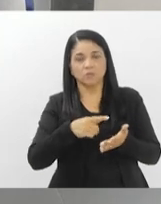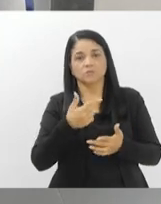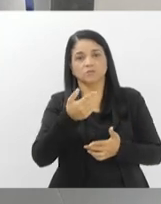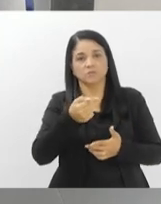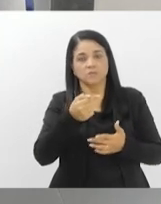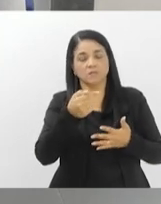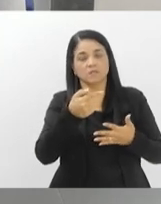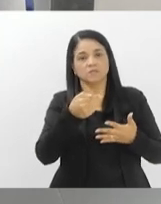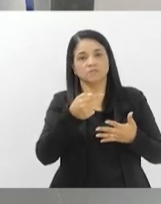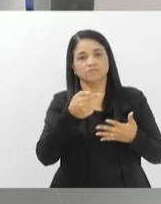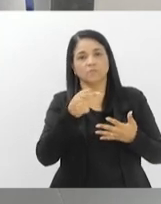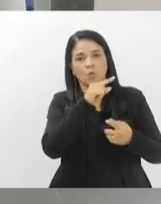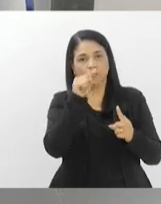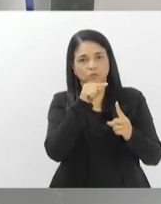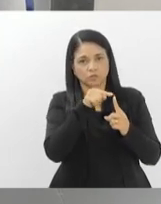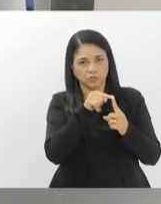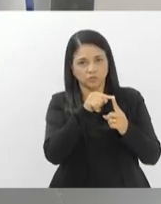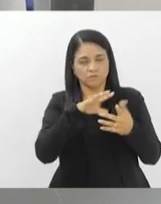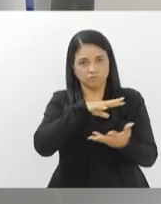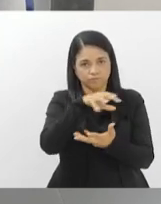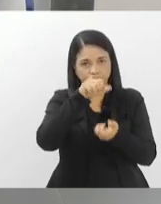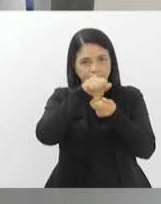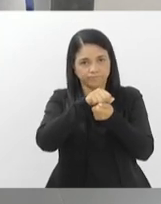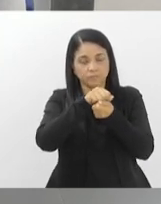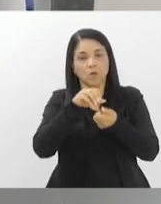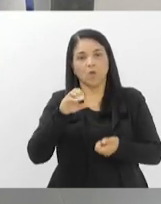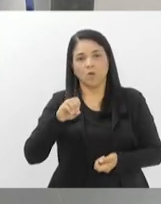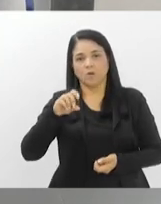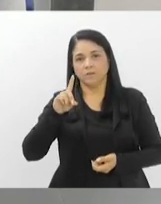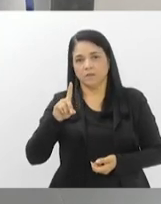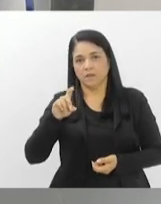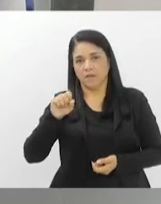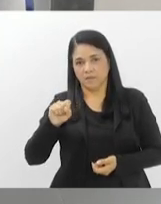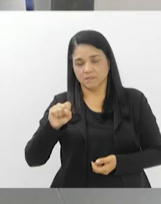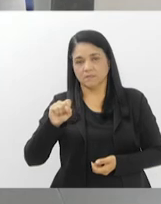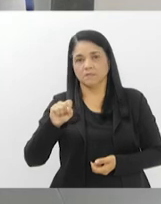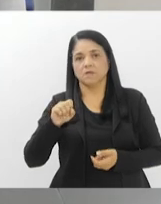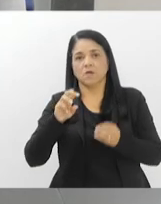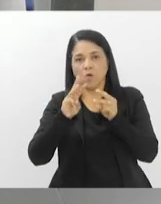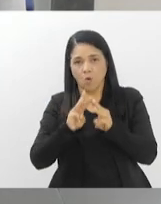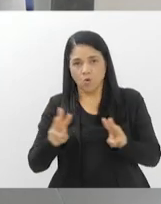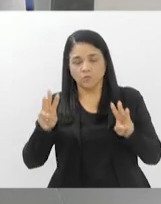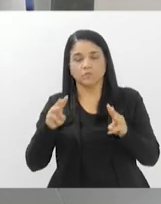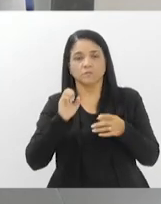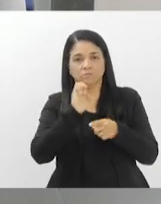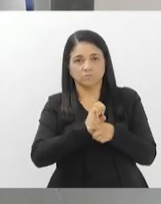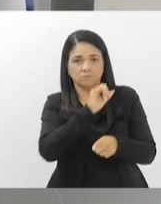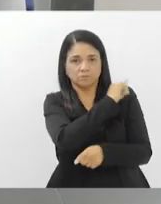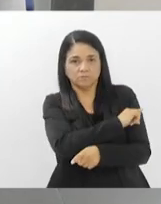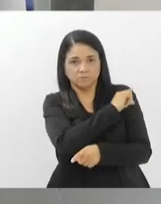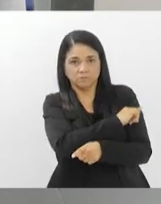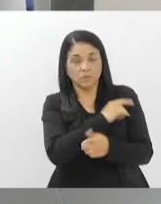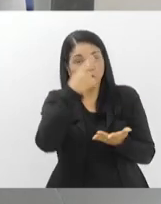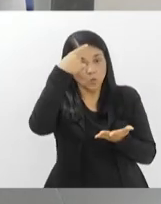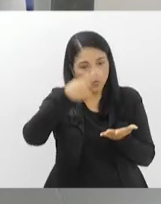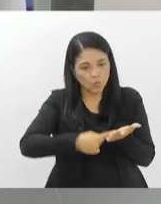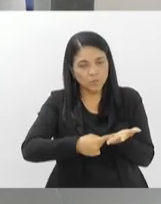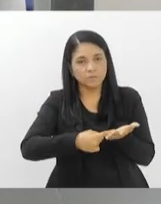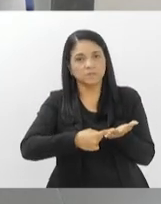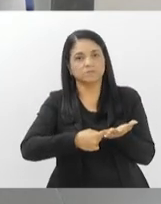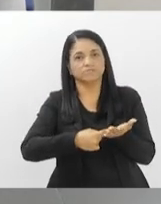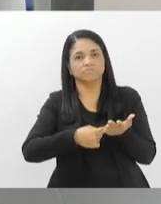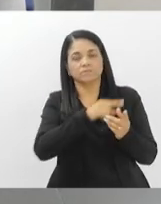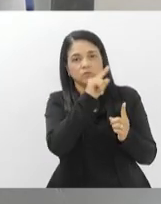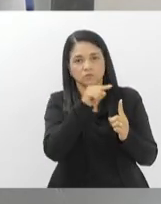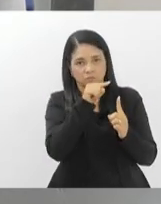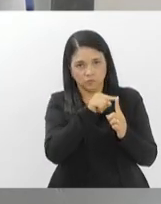Desenvolvimento Sustentável, ODS, da ONU, a ser dado para as cidades do estado do Rio de Janeiro que cumprirem as metas